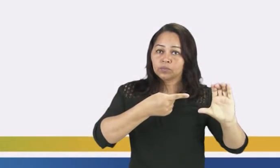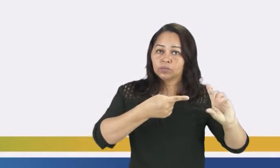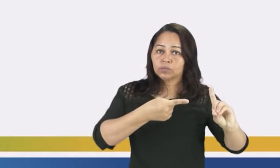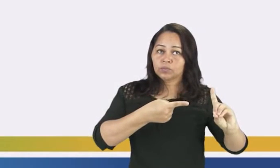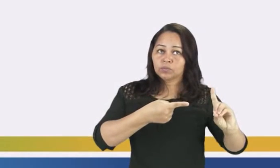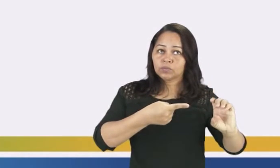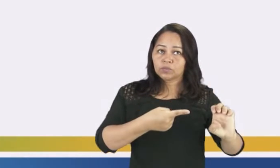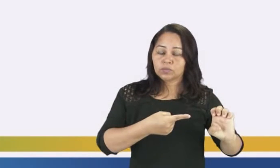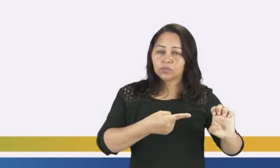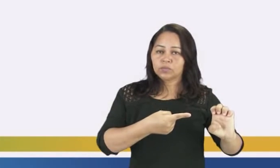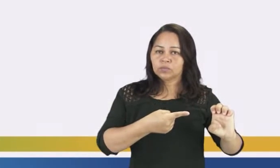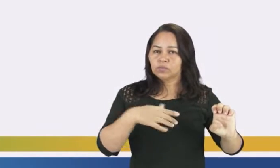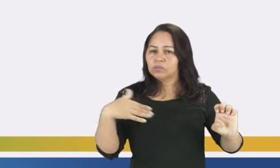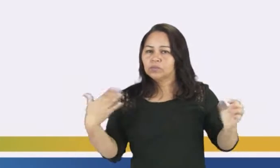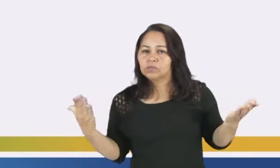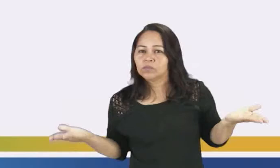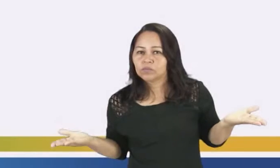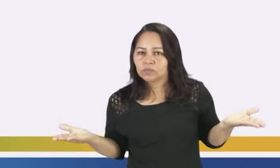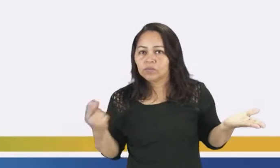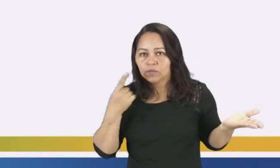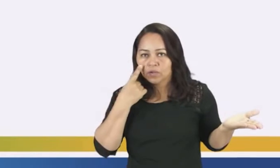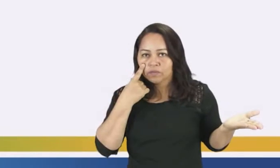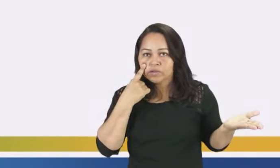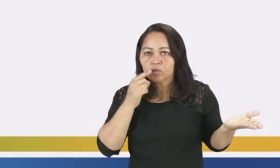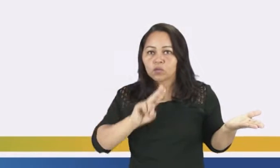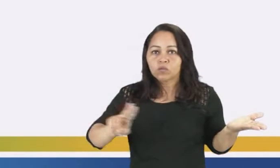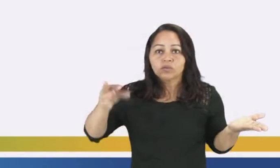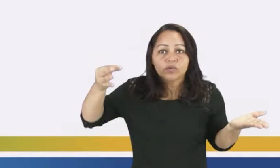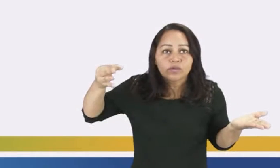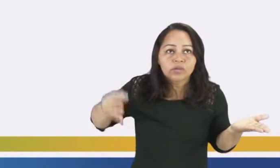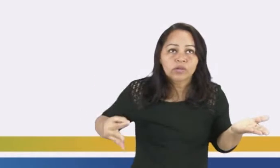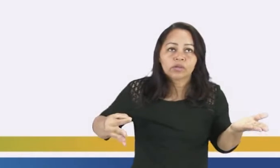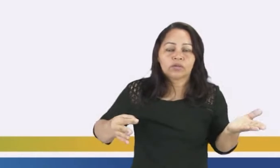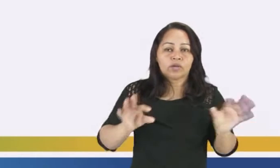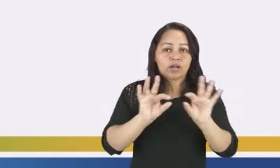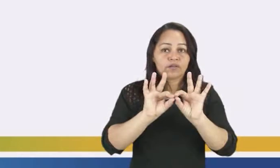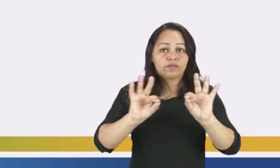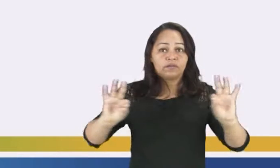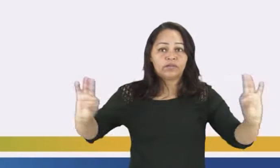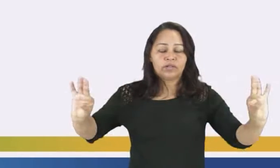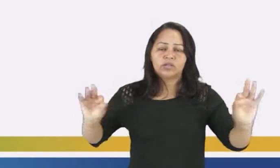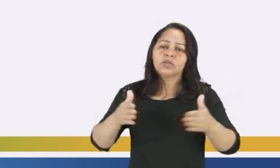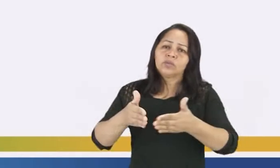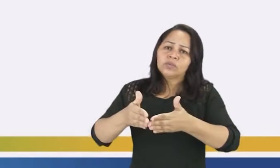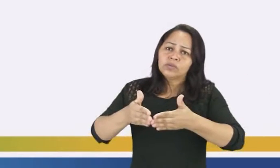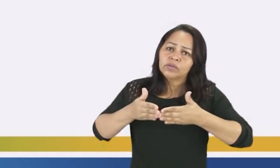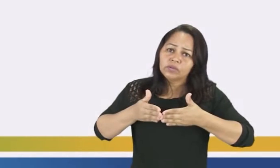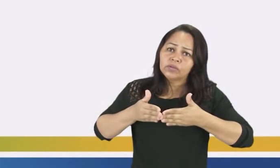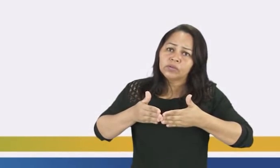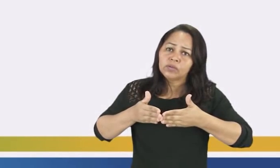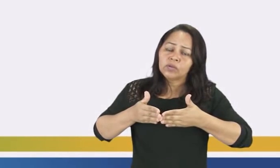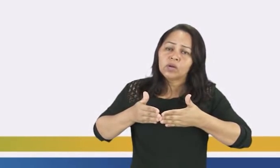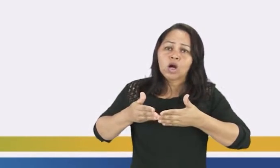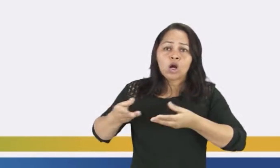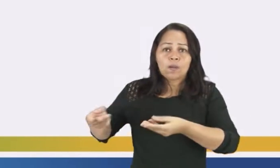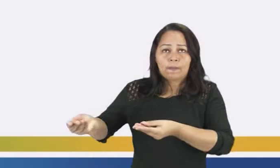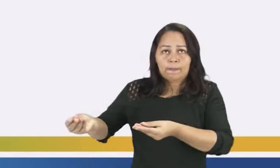lacunas está presente em... Vamos ver aqui a frase. Por favor,